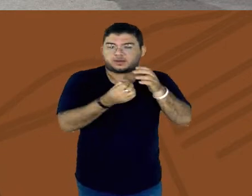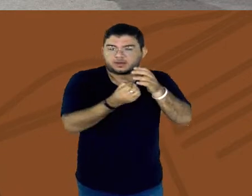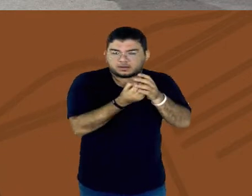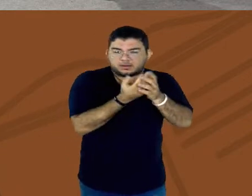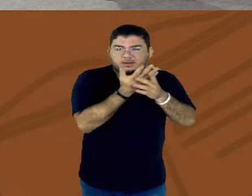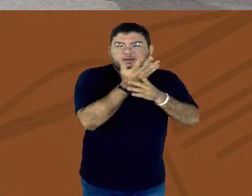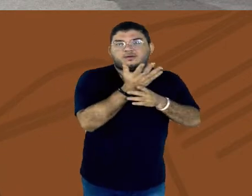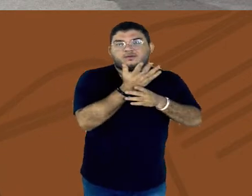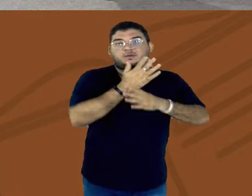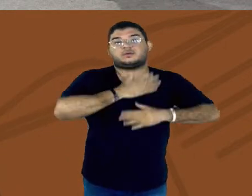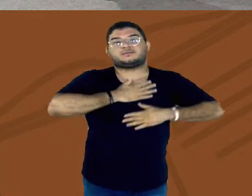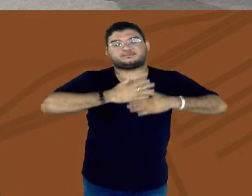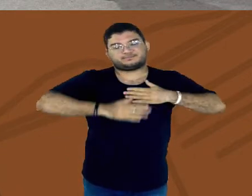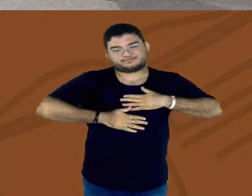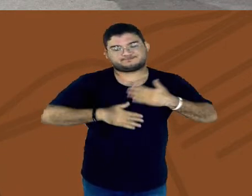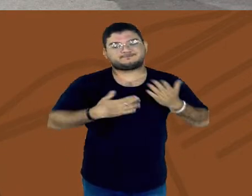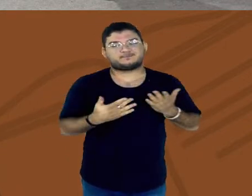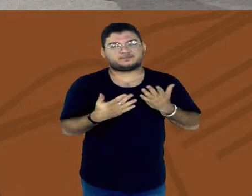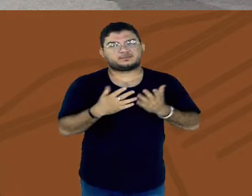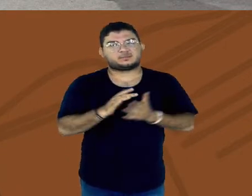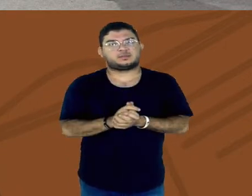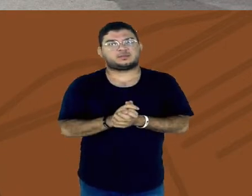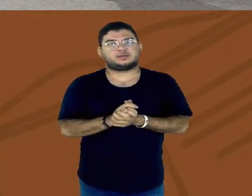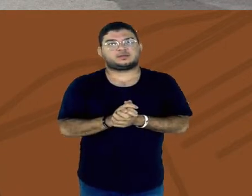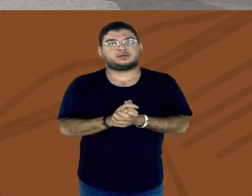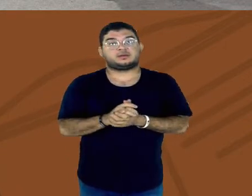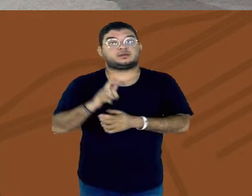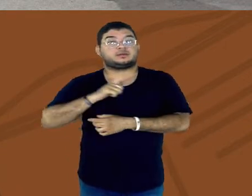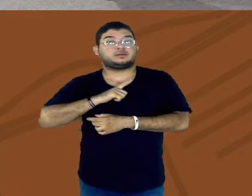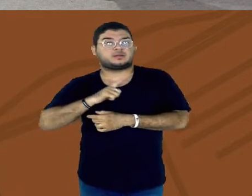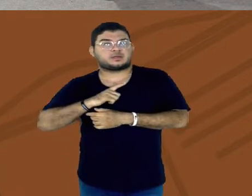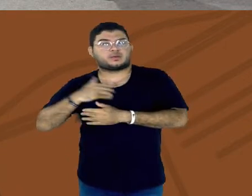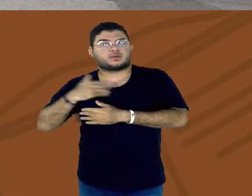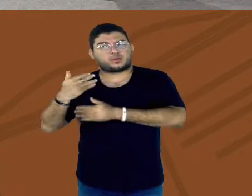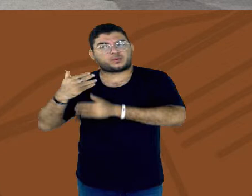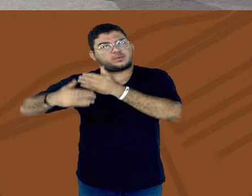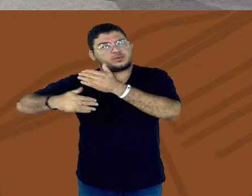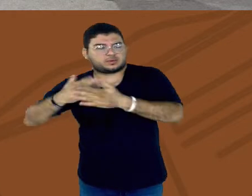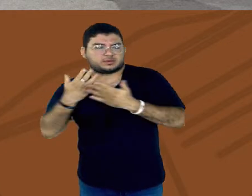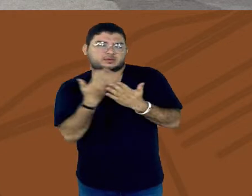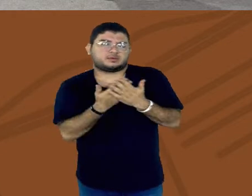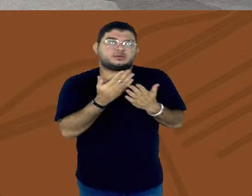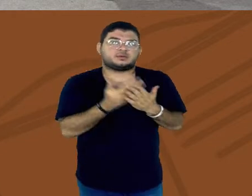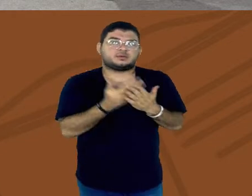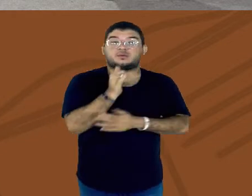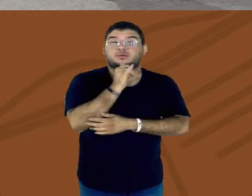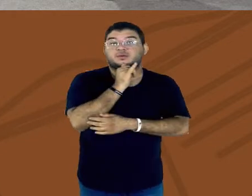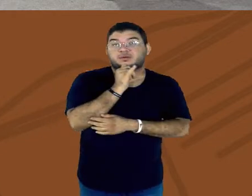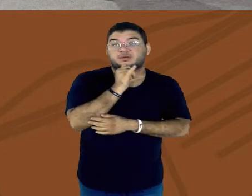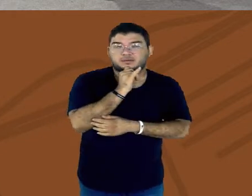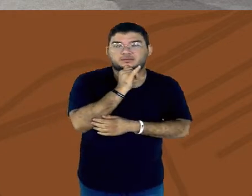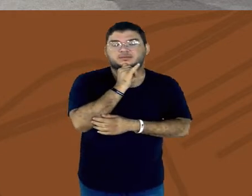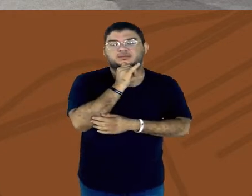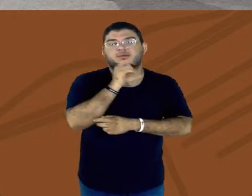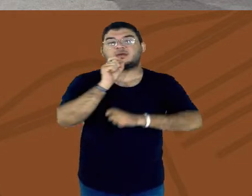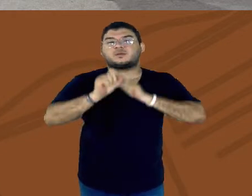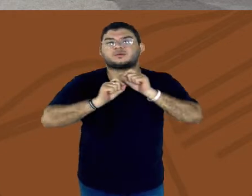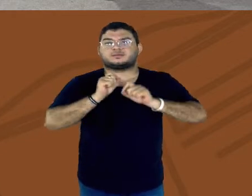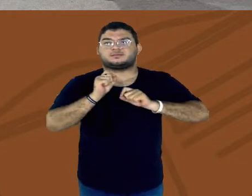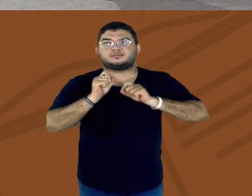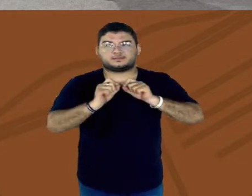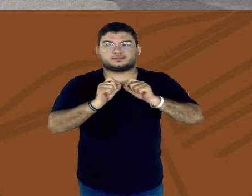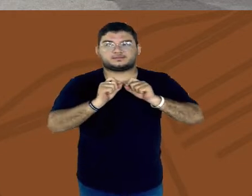substâncias para fora do corpo. Nós vamos ver, no decorrer dessas 2 aulas, um exemplo dessa glândula